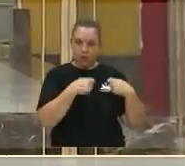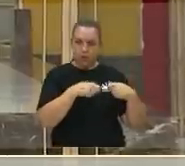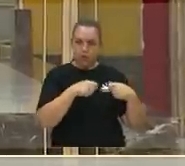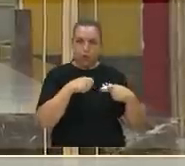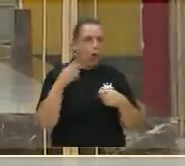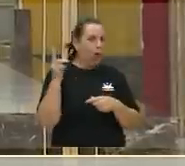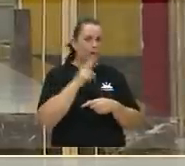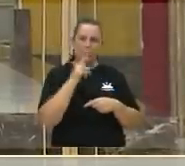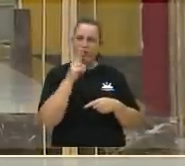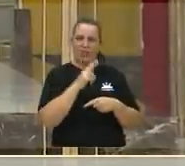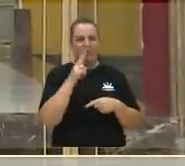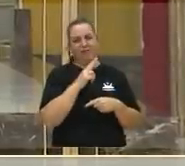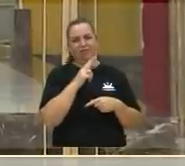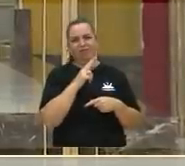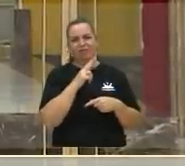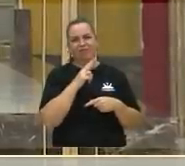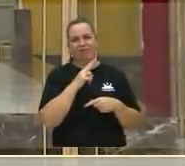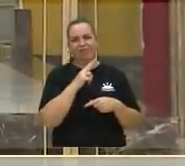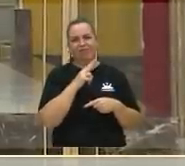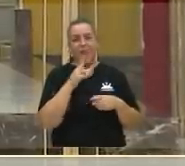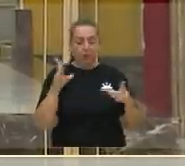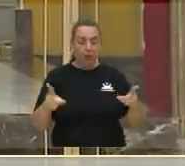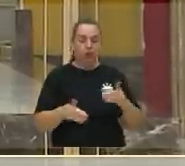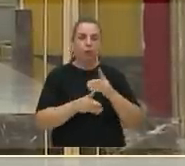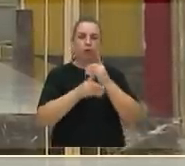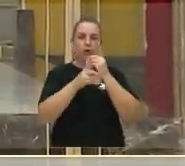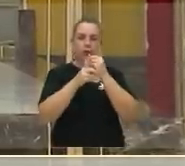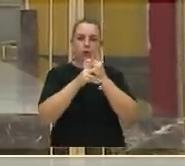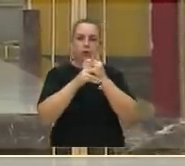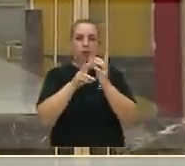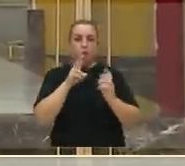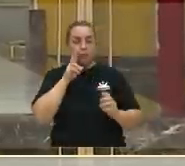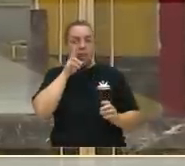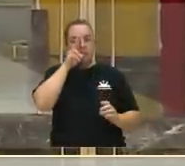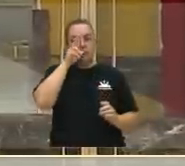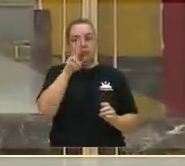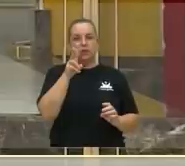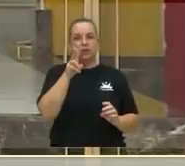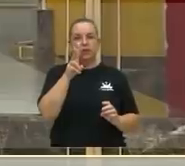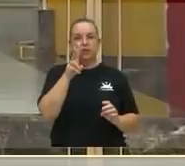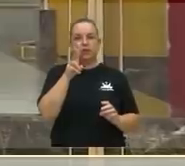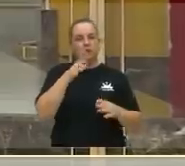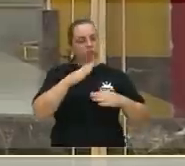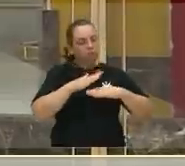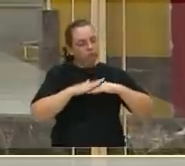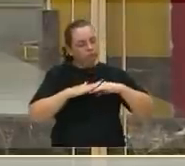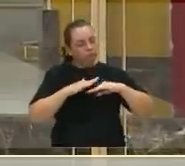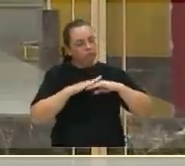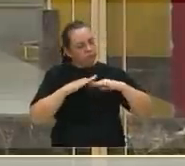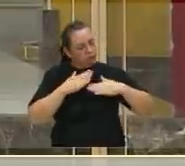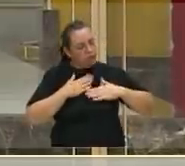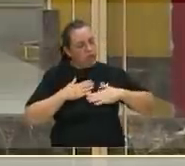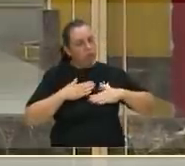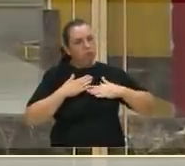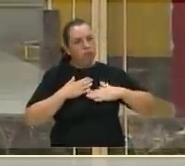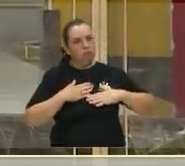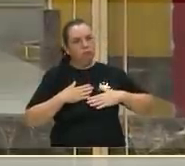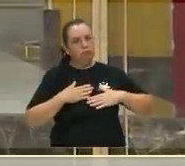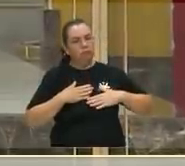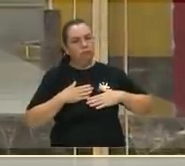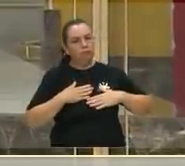urgente encontrar força consolação e